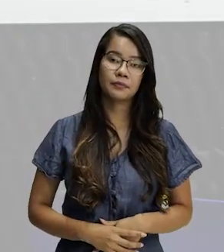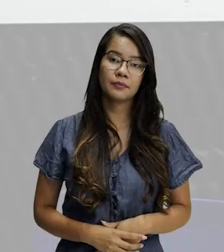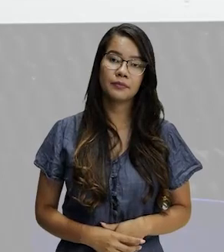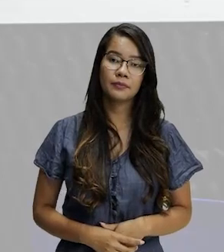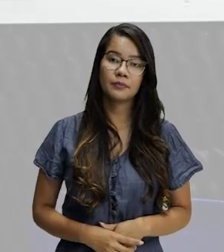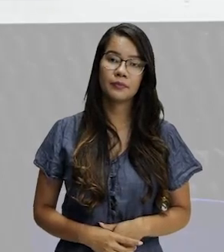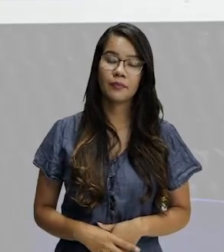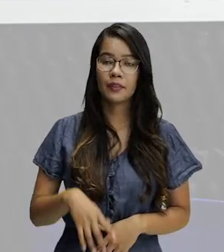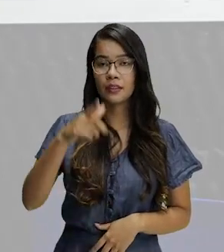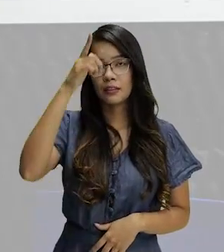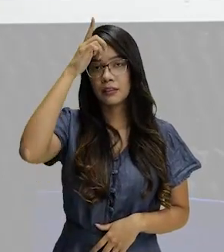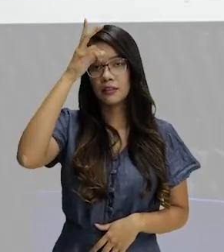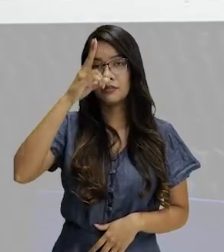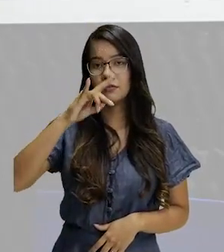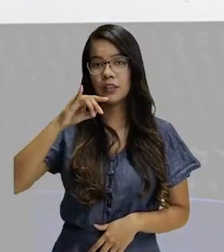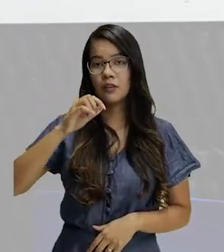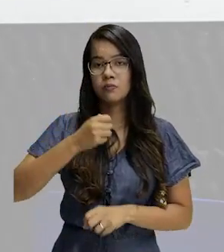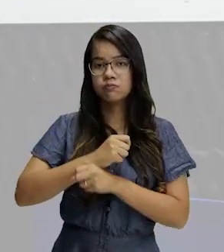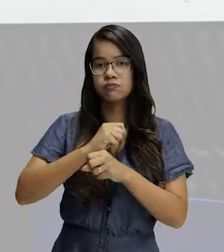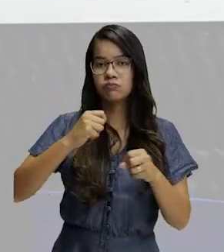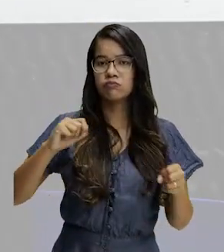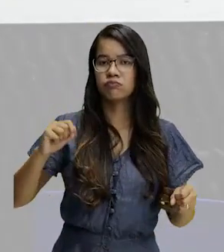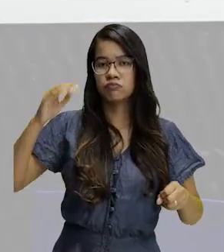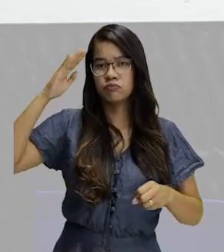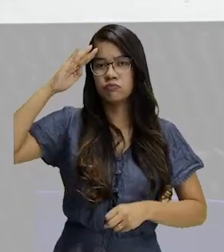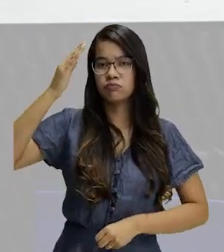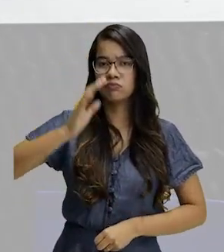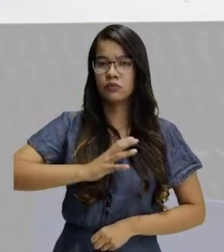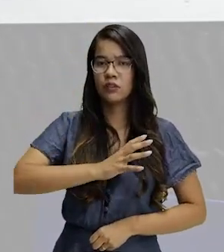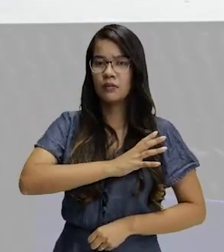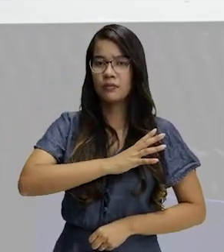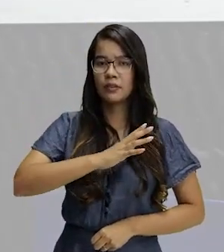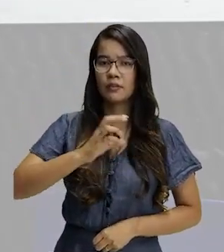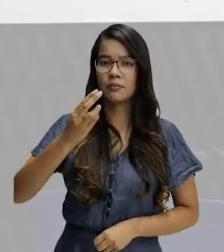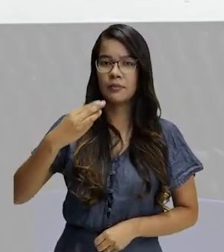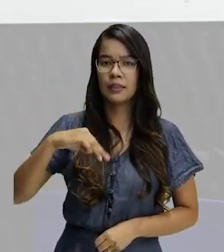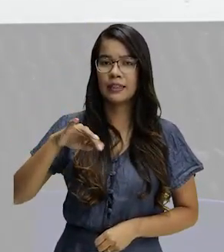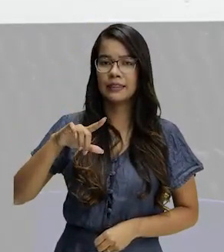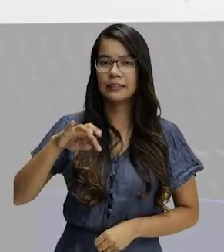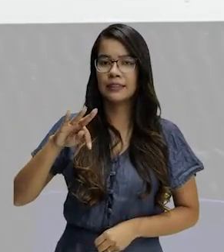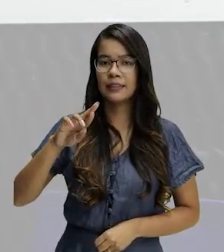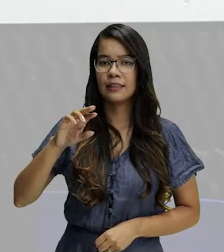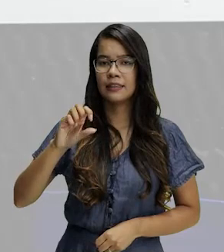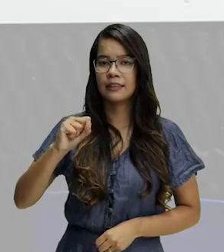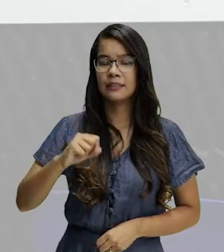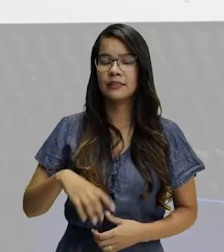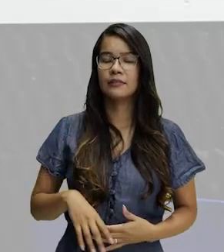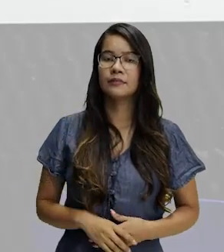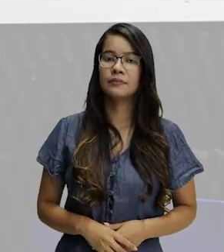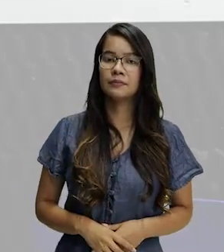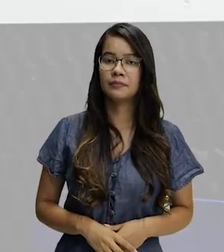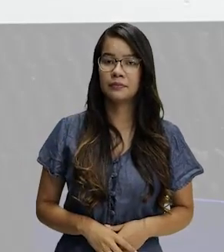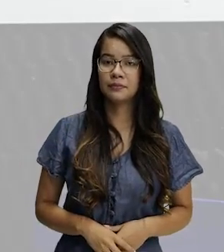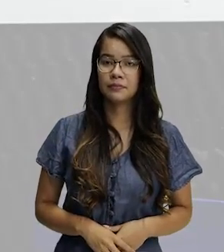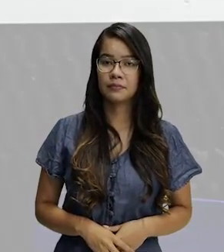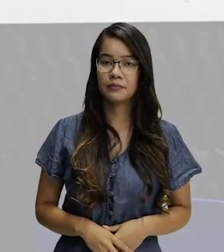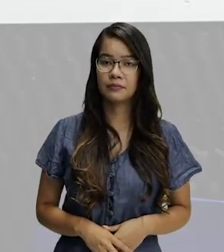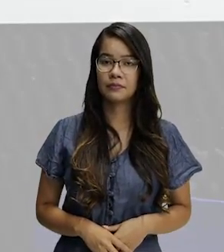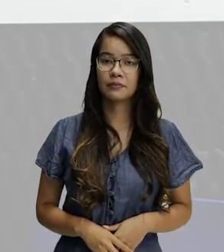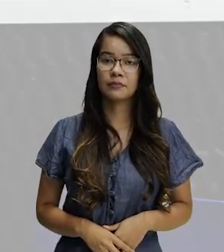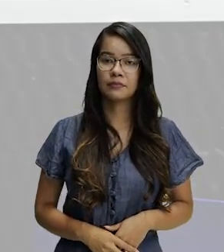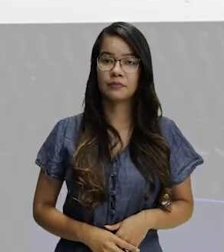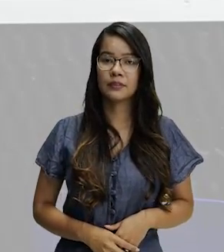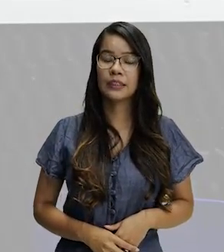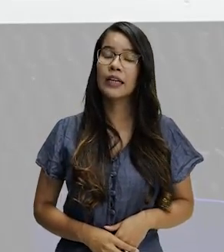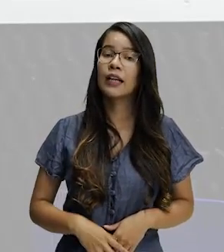A Alemanha vai aumentar seus contingentes militares, desrespeitando até cláusula do Tratado de Versalhes. A Alemanha nazista.